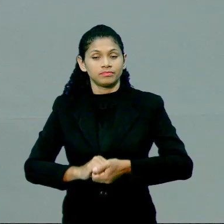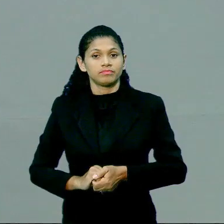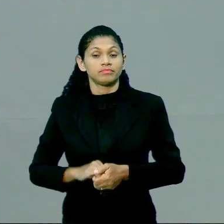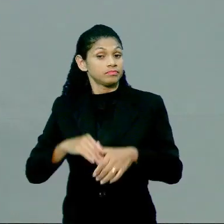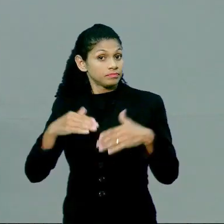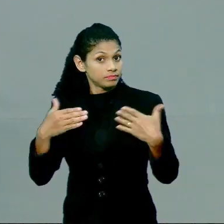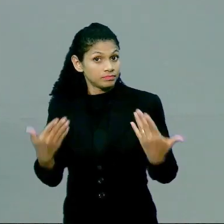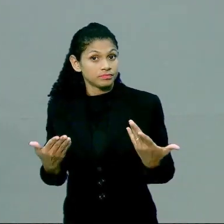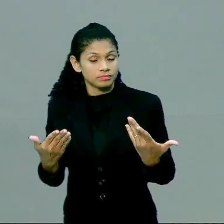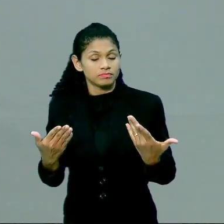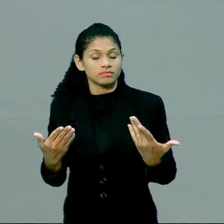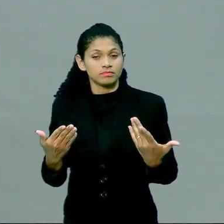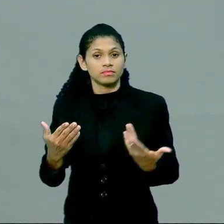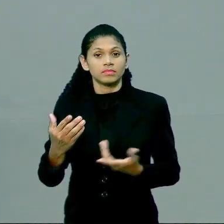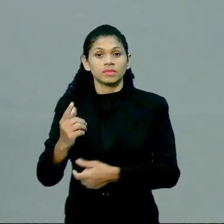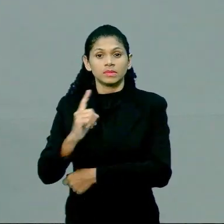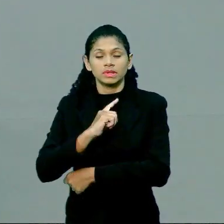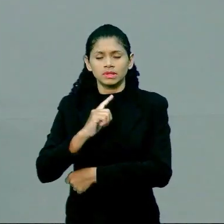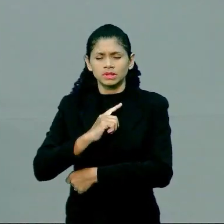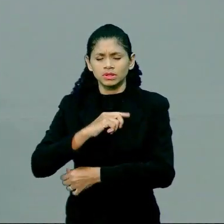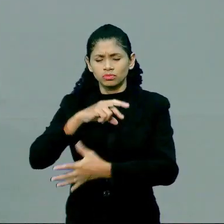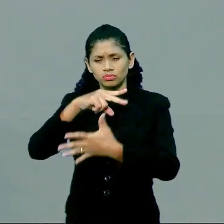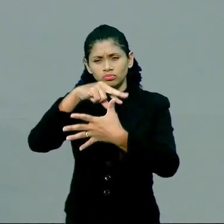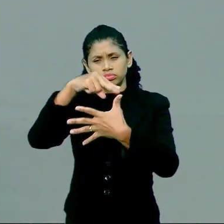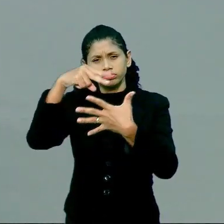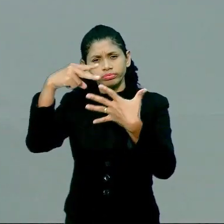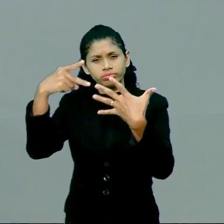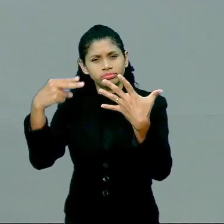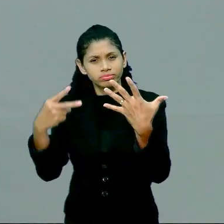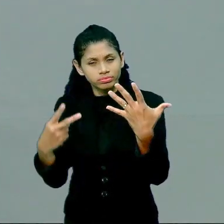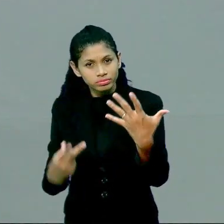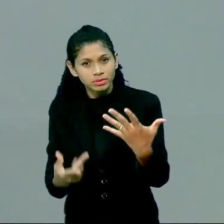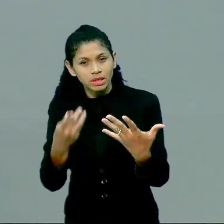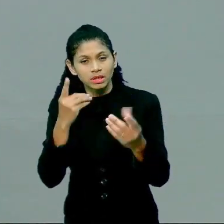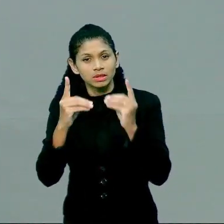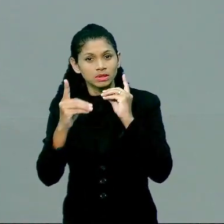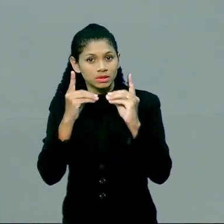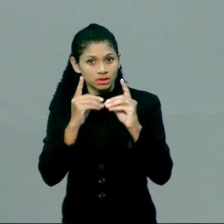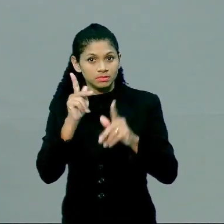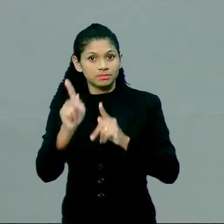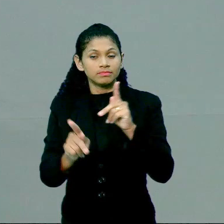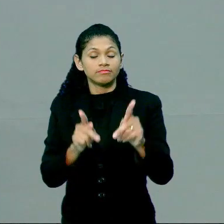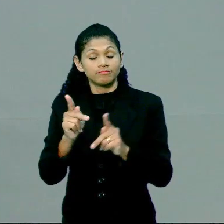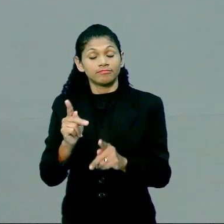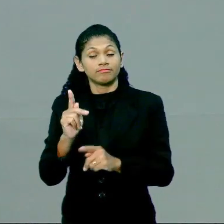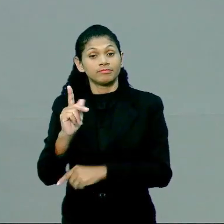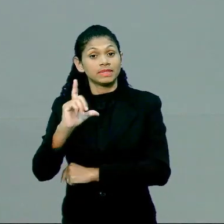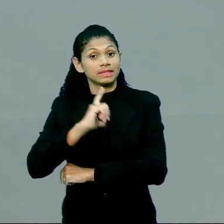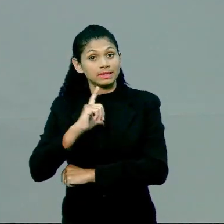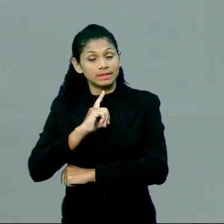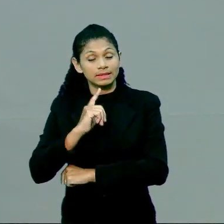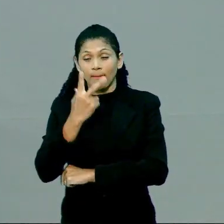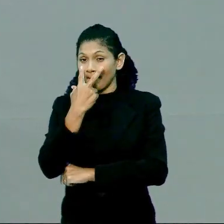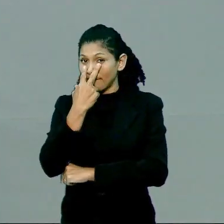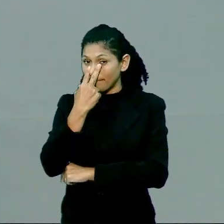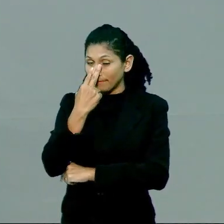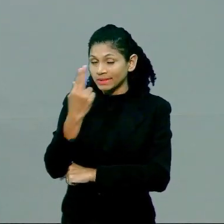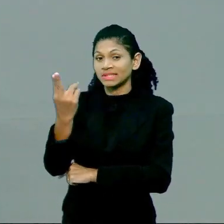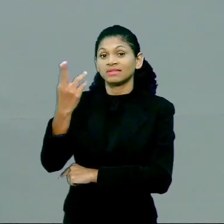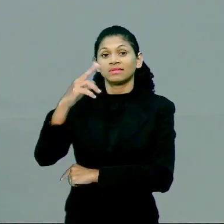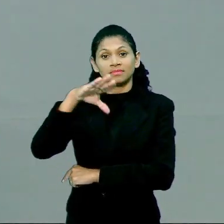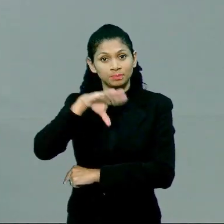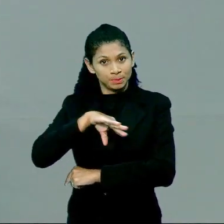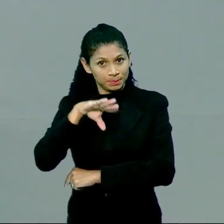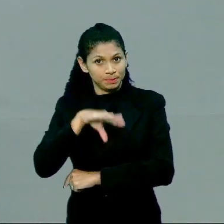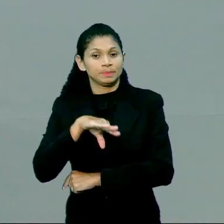Então são muitas expressões e muita delas né Elas têm semelhança quando a língua portuguesa elas dizem